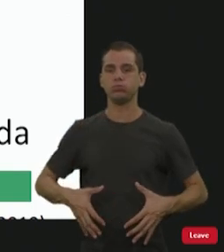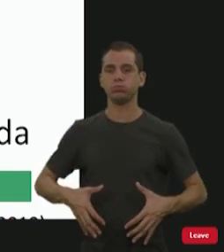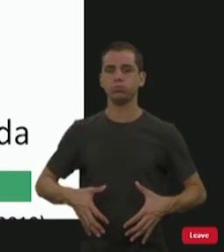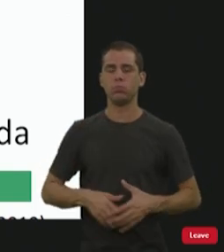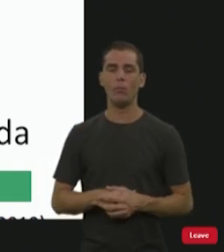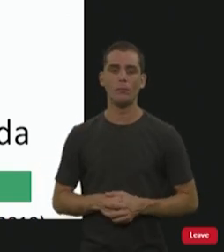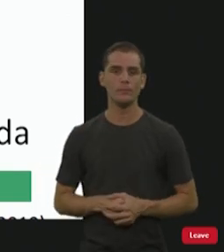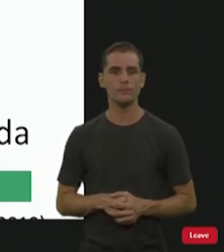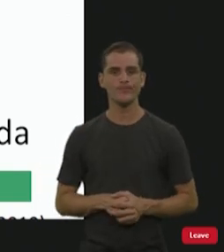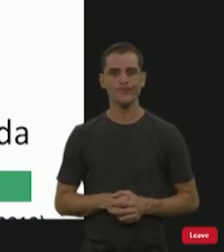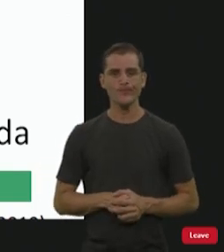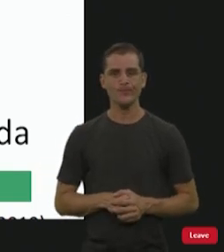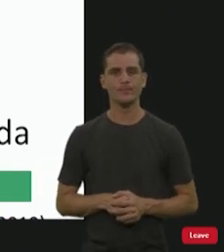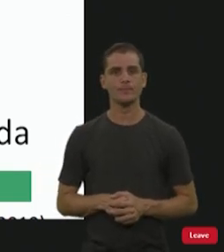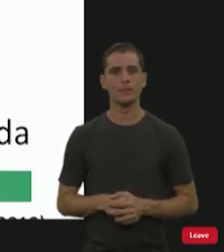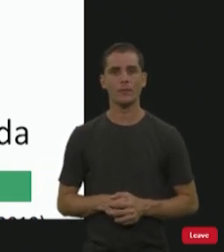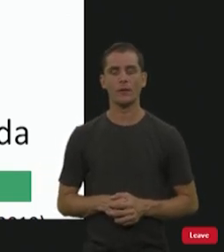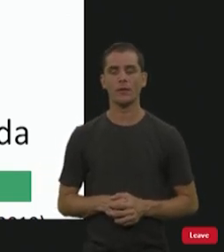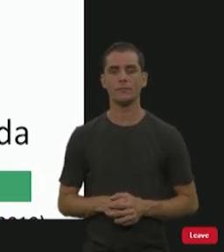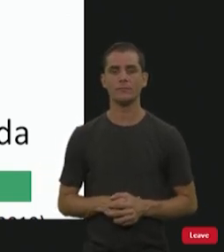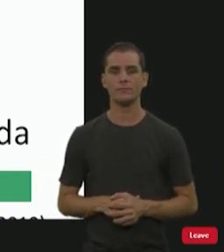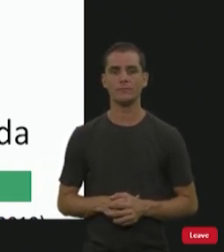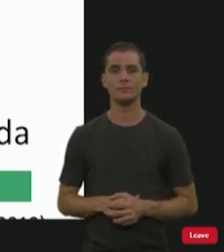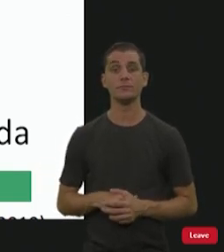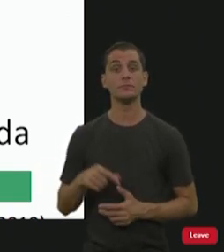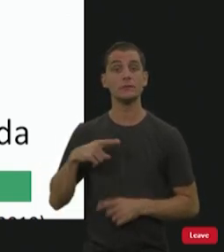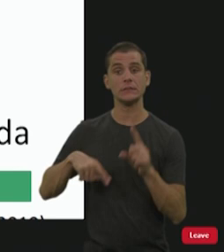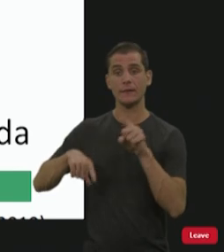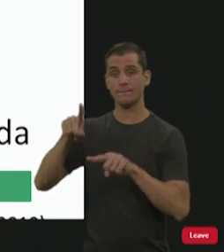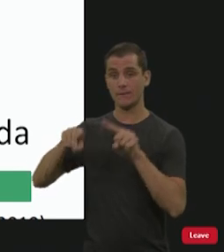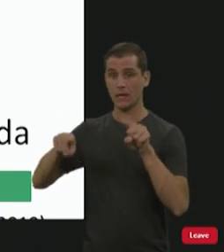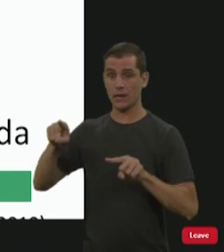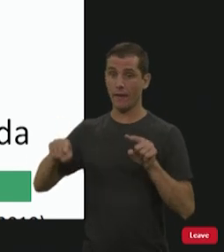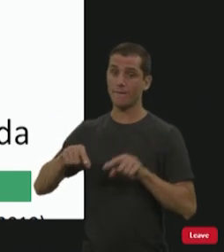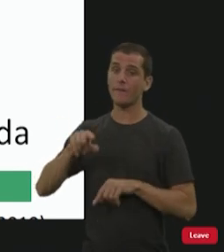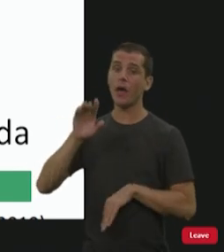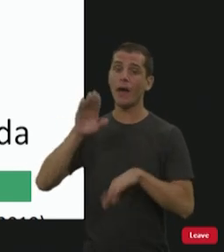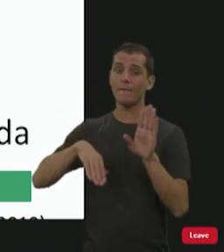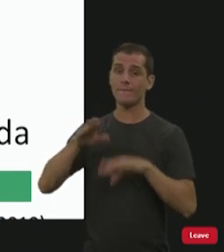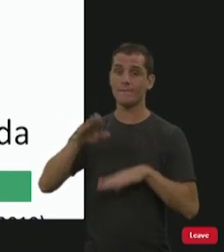dos defeitos metabólicos é variado e aumenta com a idade.